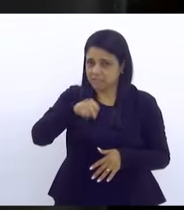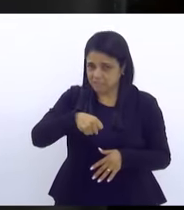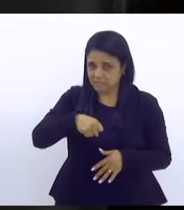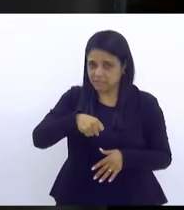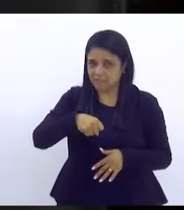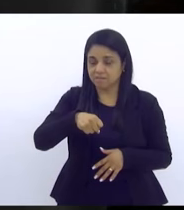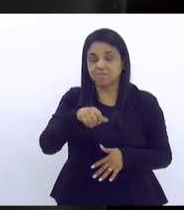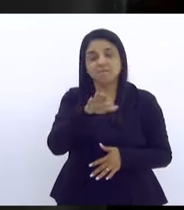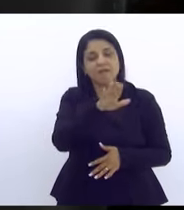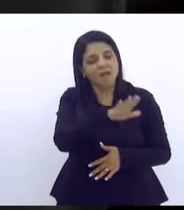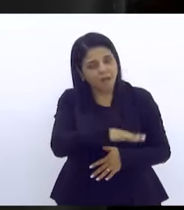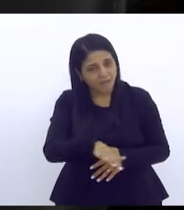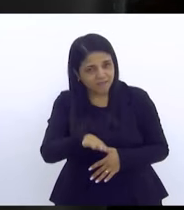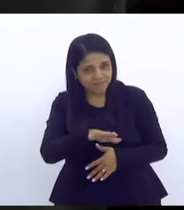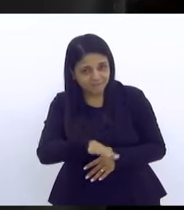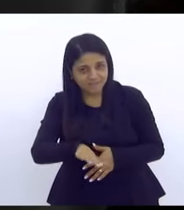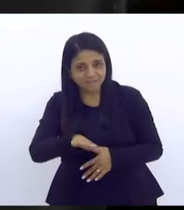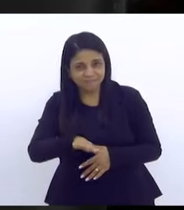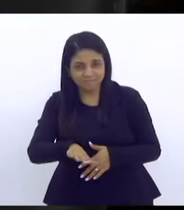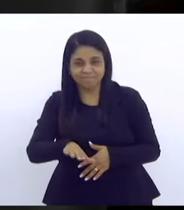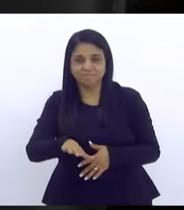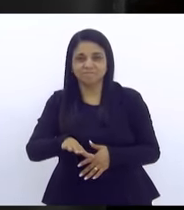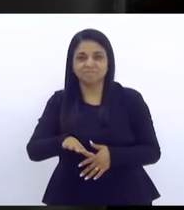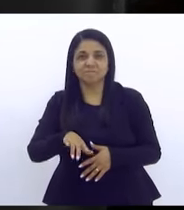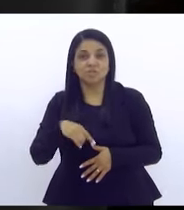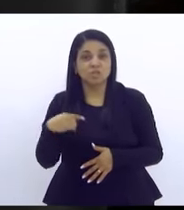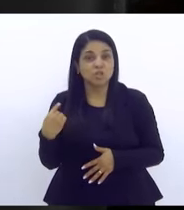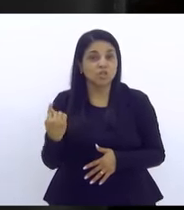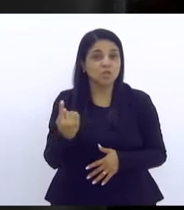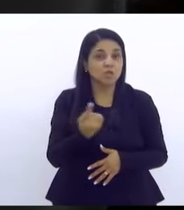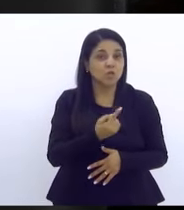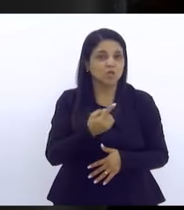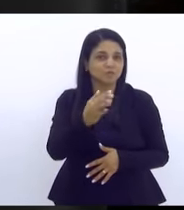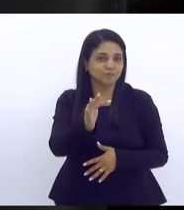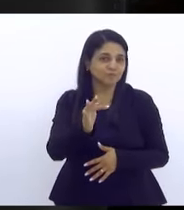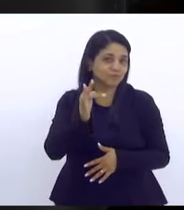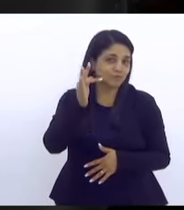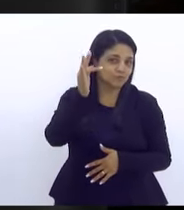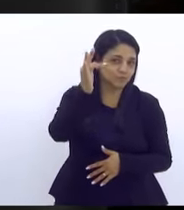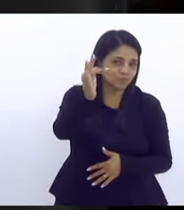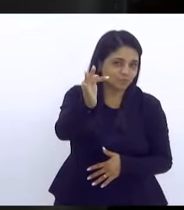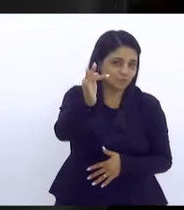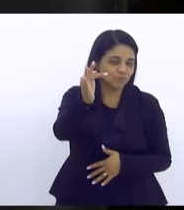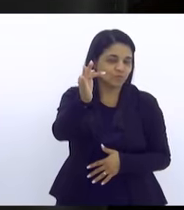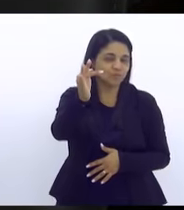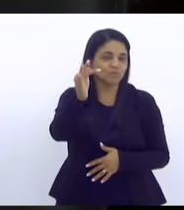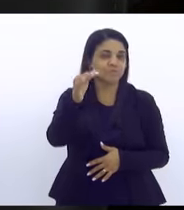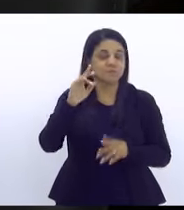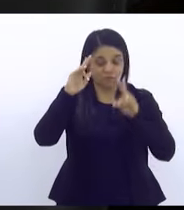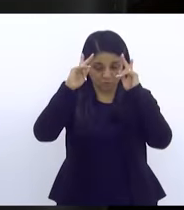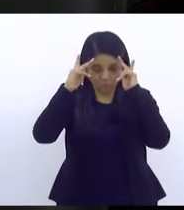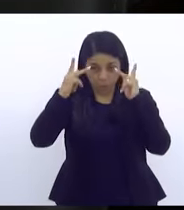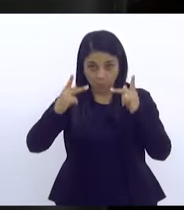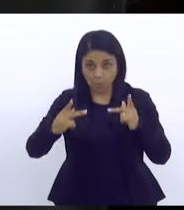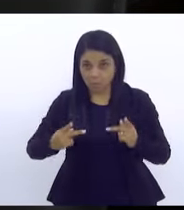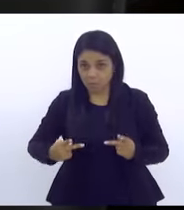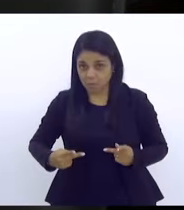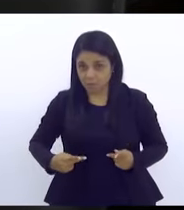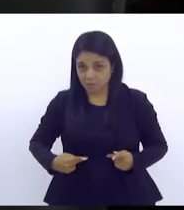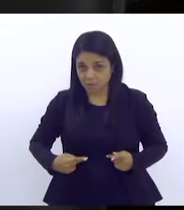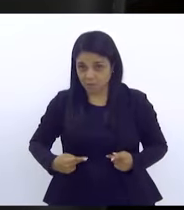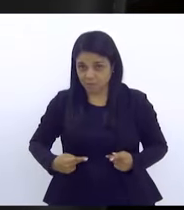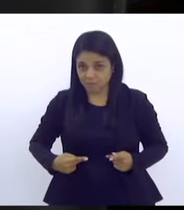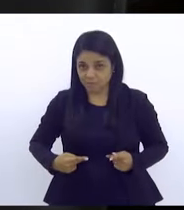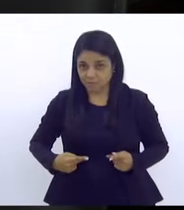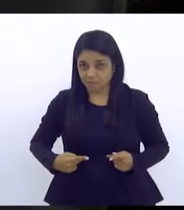nossas crianças são nossos próximos, são seres humanos,